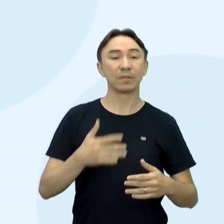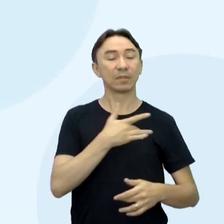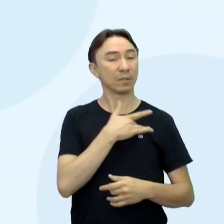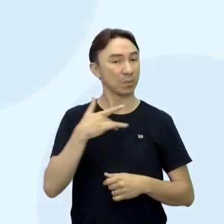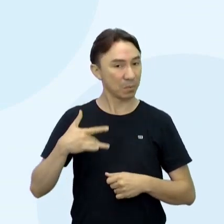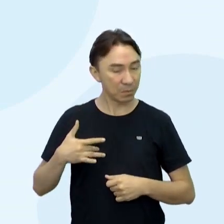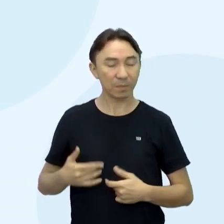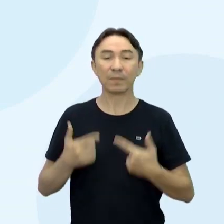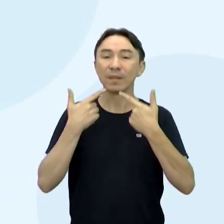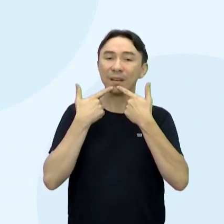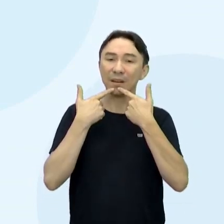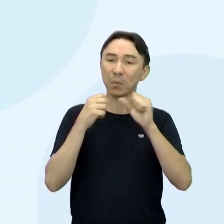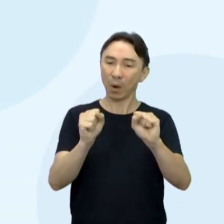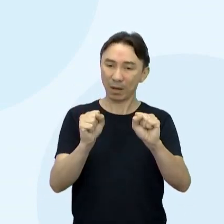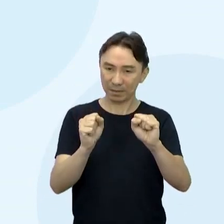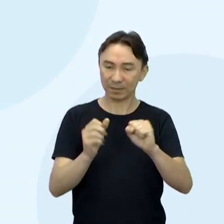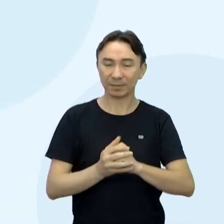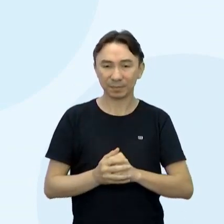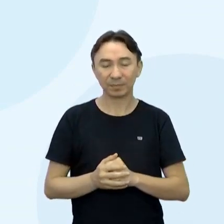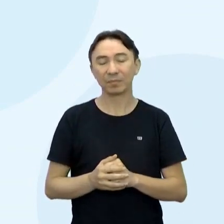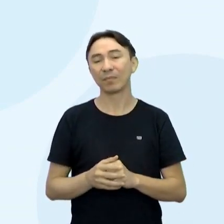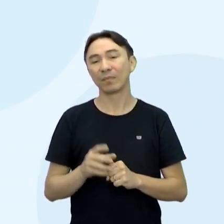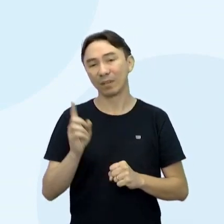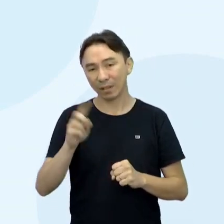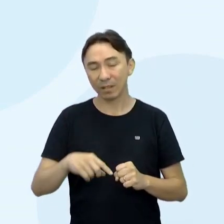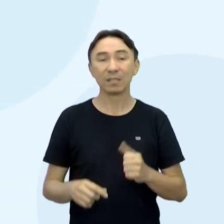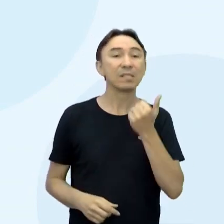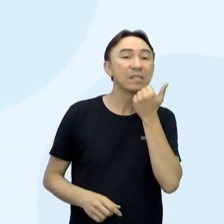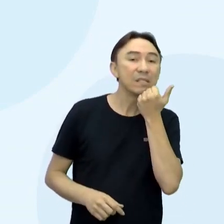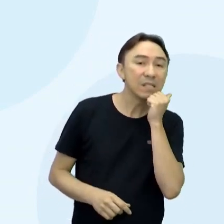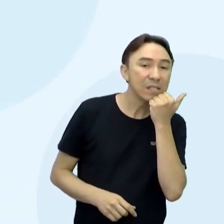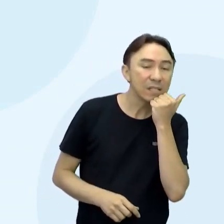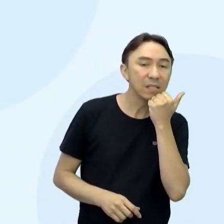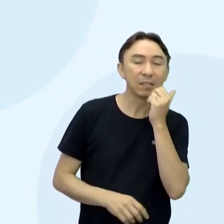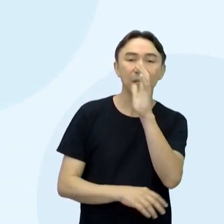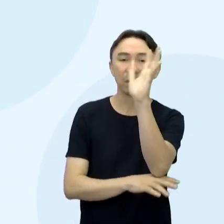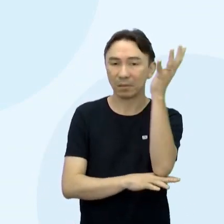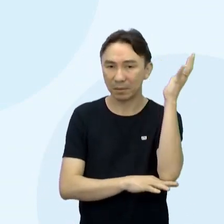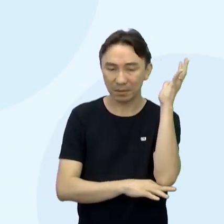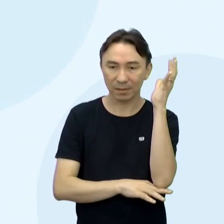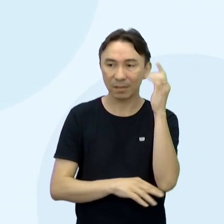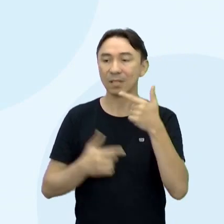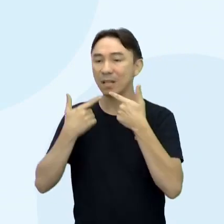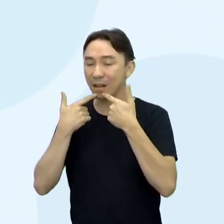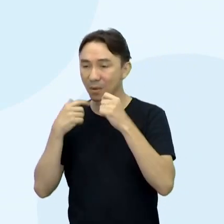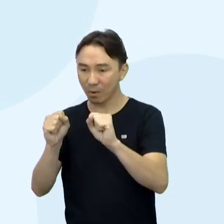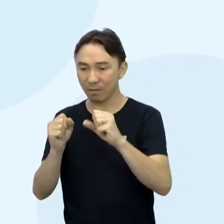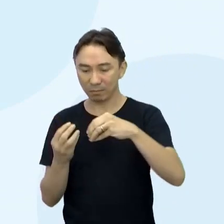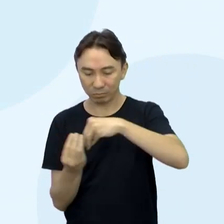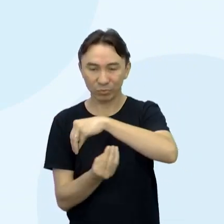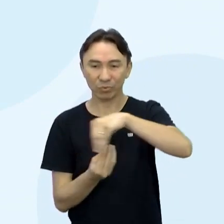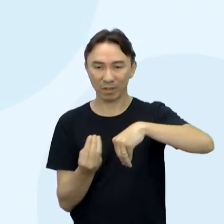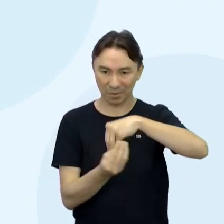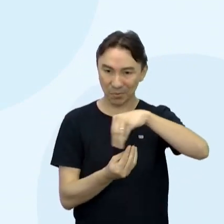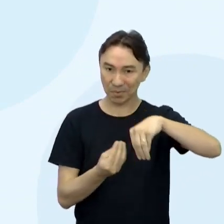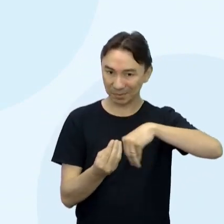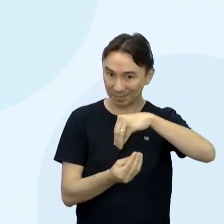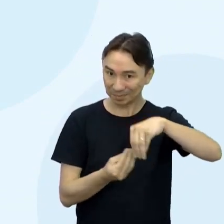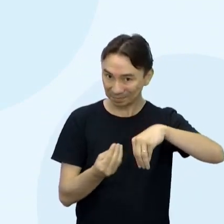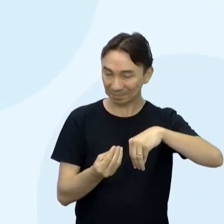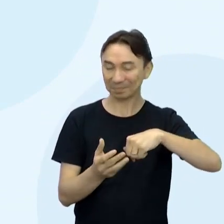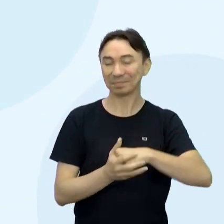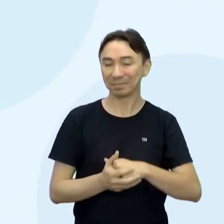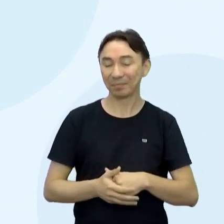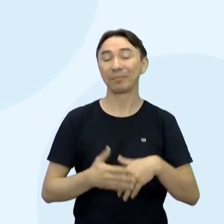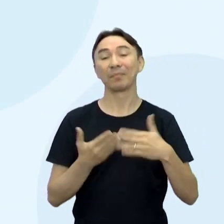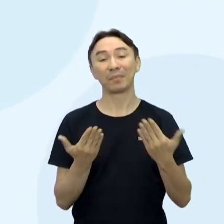Um modelo que mistura ciências da natureza e linguagens. Então, nós vamos